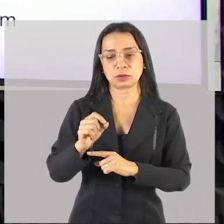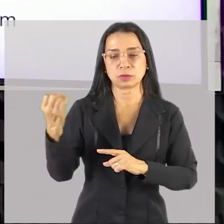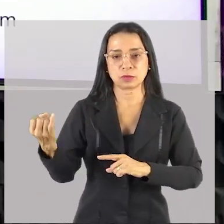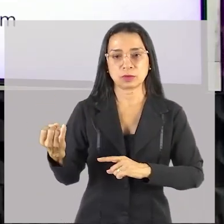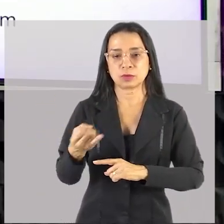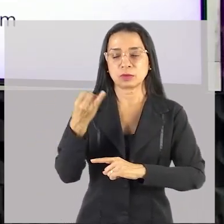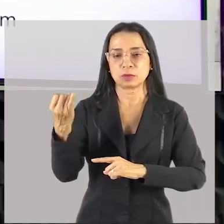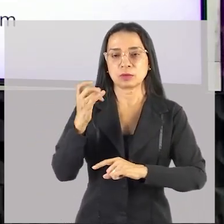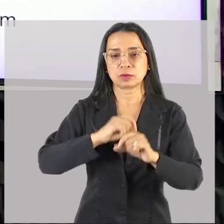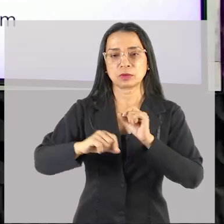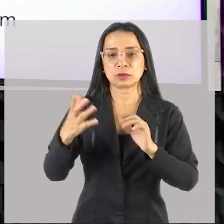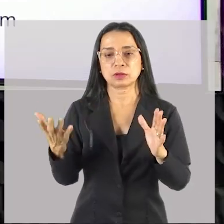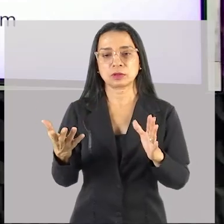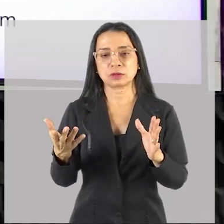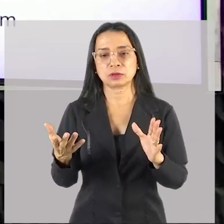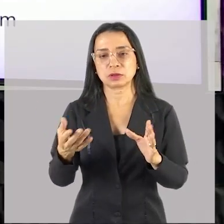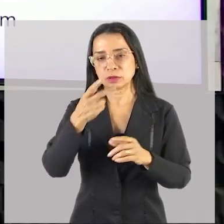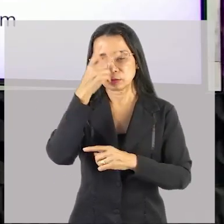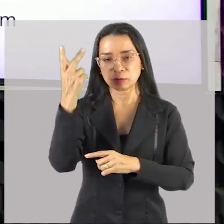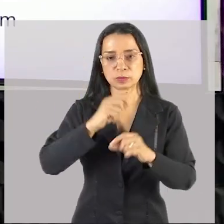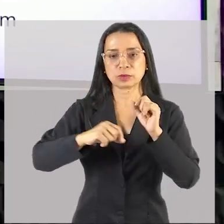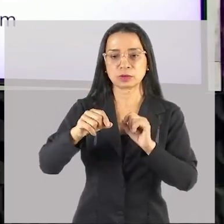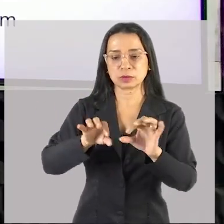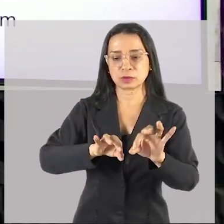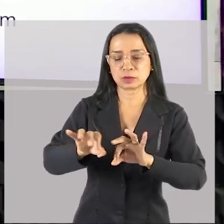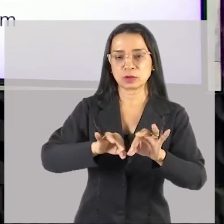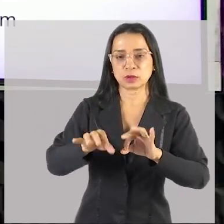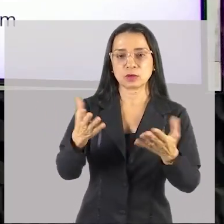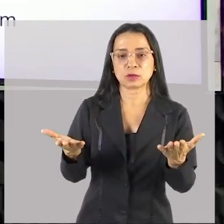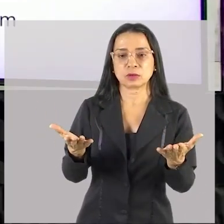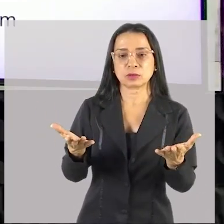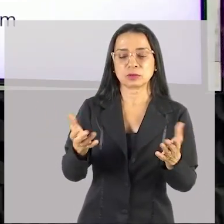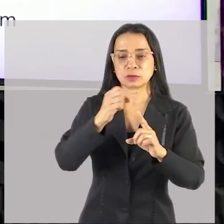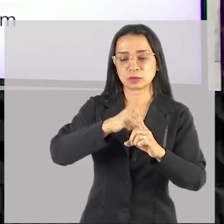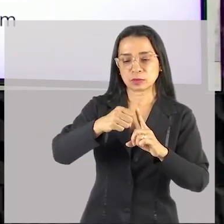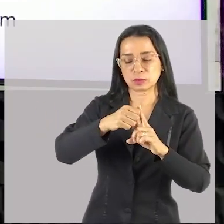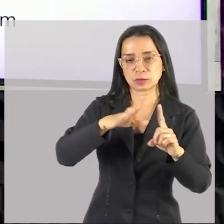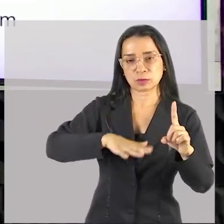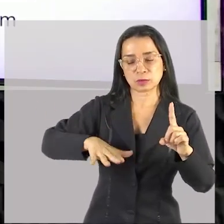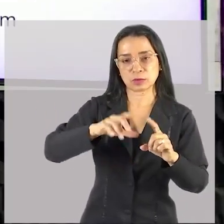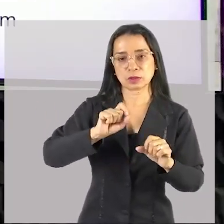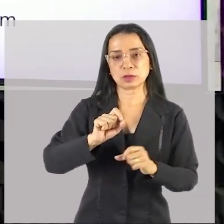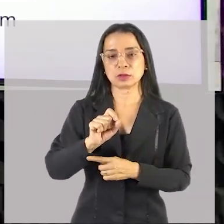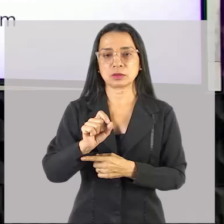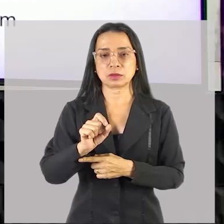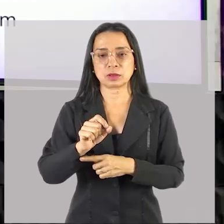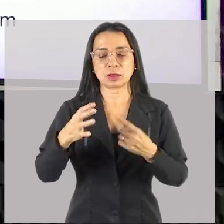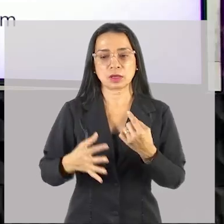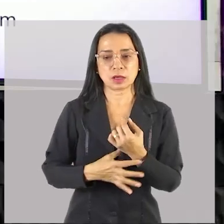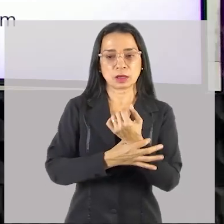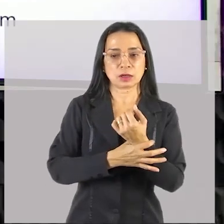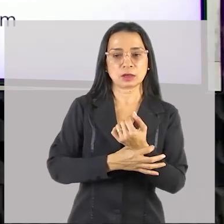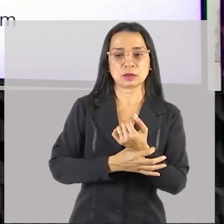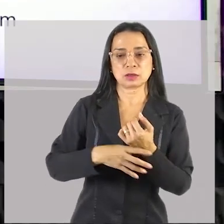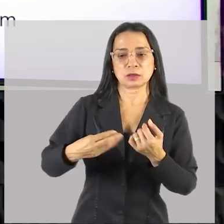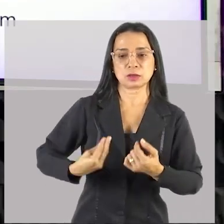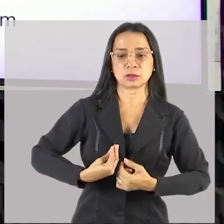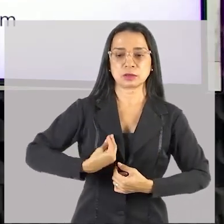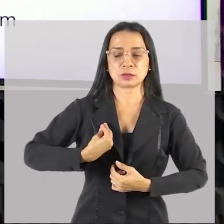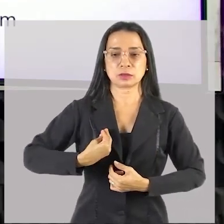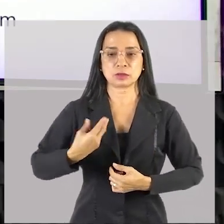é metafísica aristotélica. E a questão fala sobre a política aristotélica e ética aristotélica. Então, a gente descarta também a letra